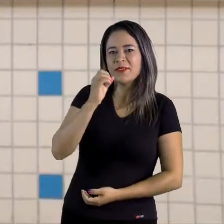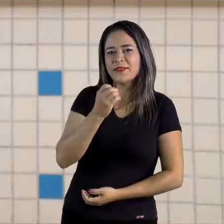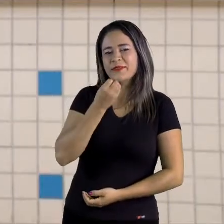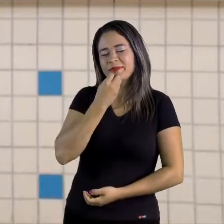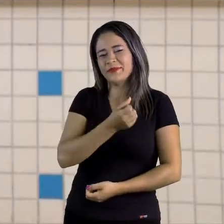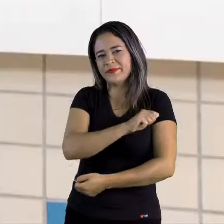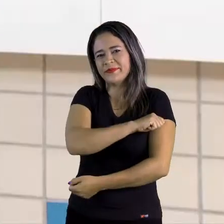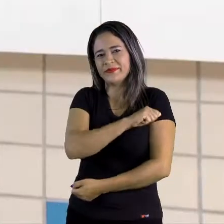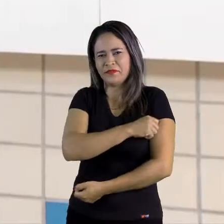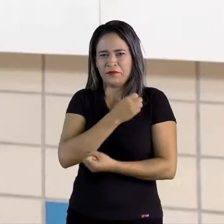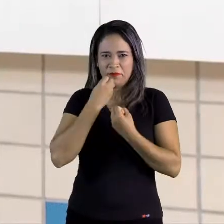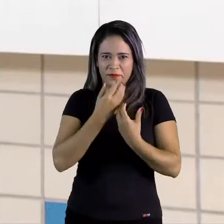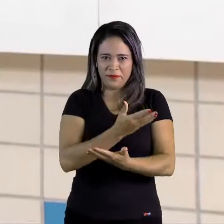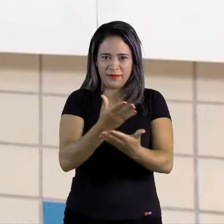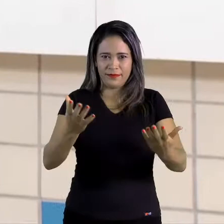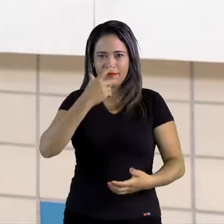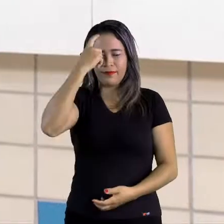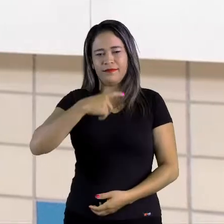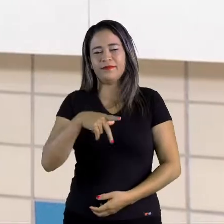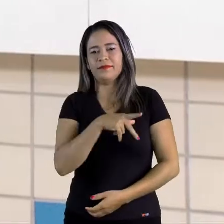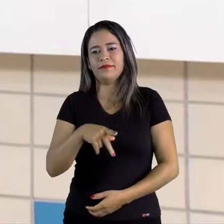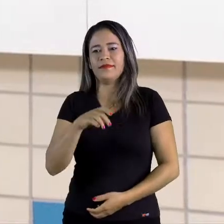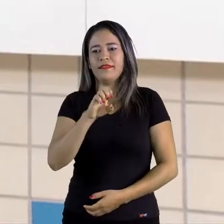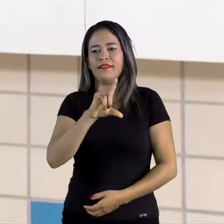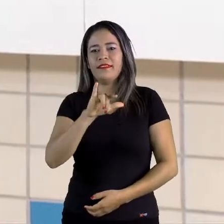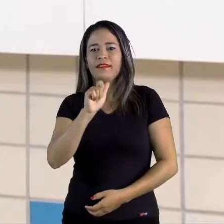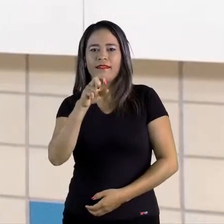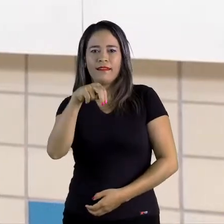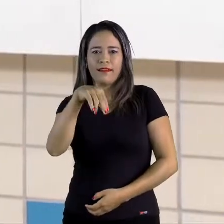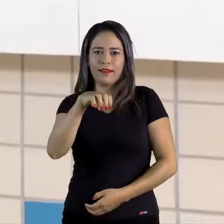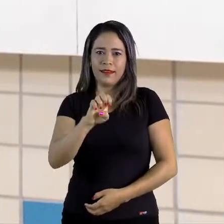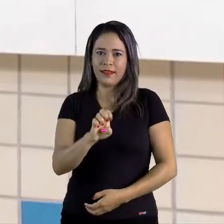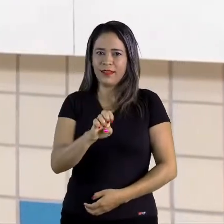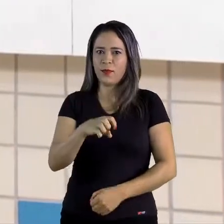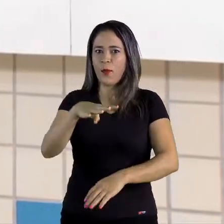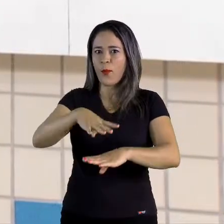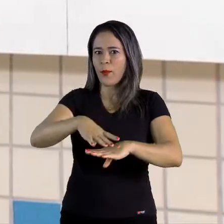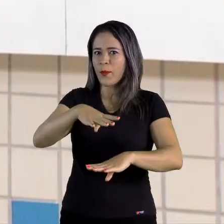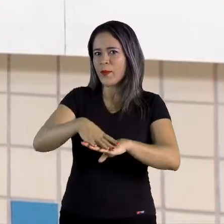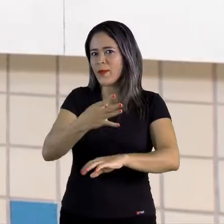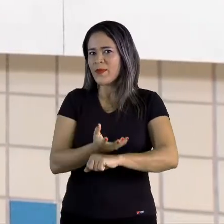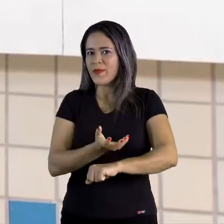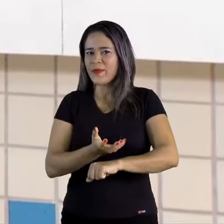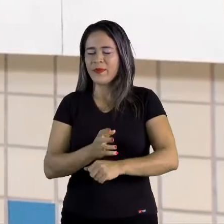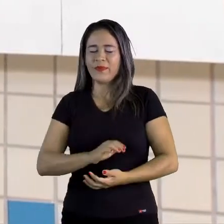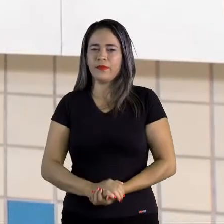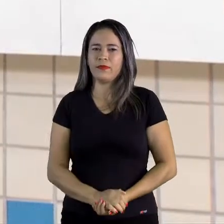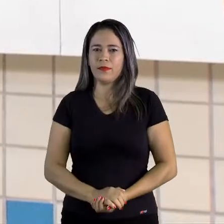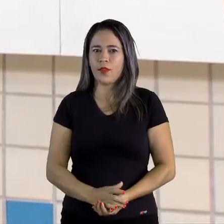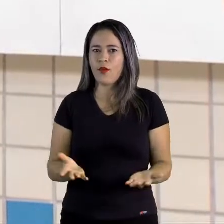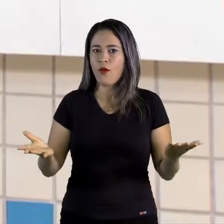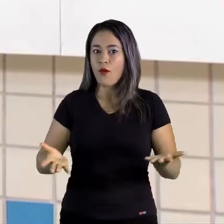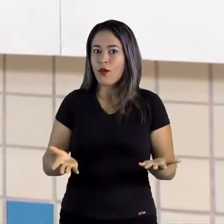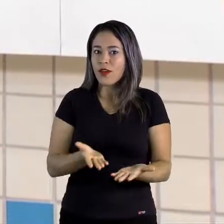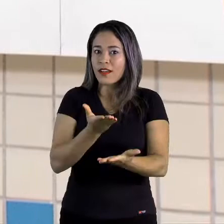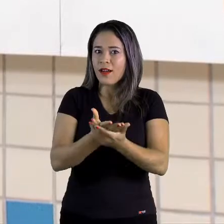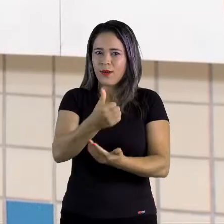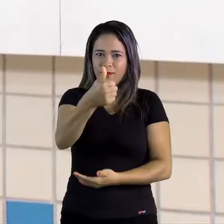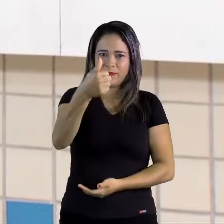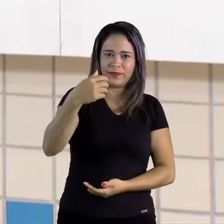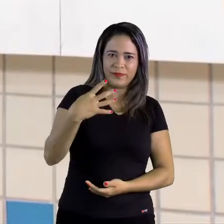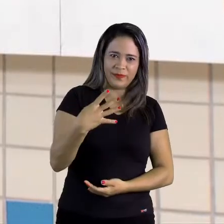tudo bem com vocês? Eu sou a professora Eliane Cristina, de Matemática. Nós estamos hoje na aula